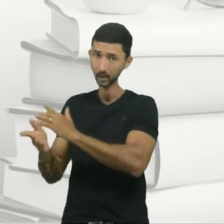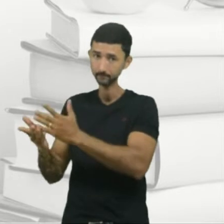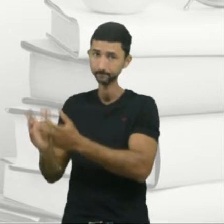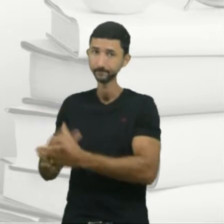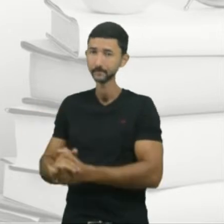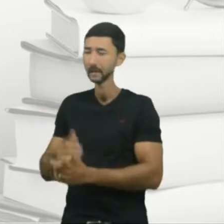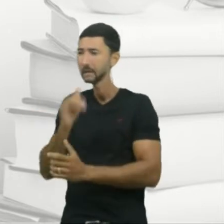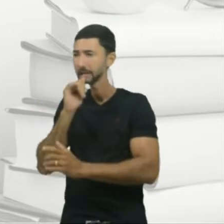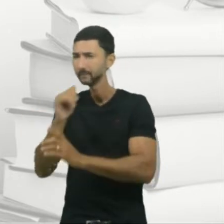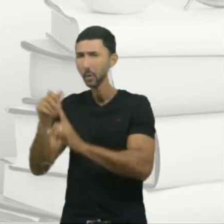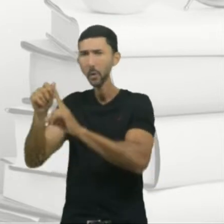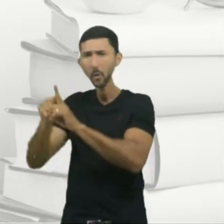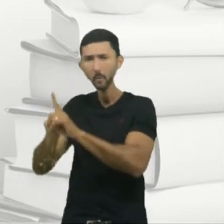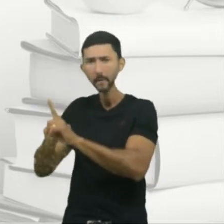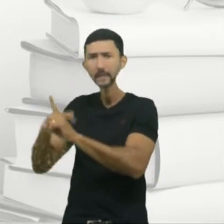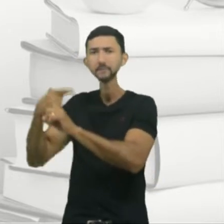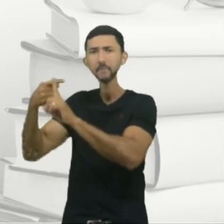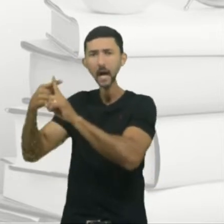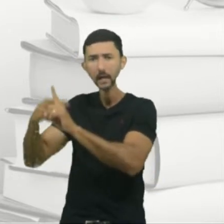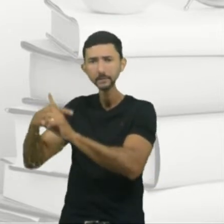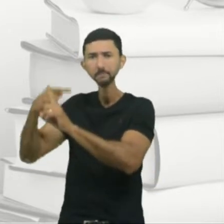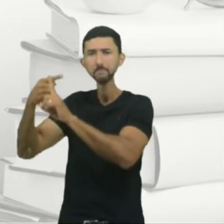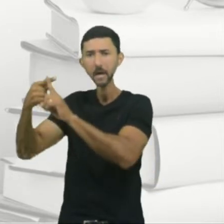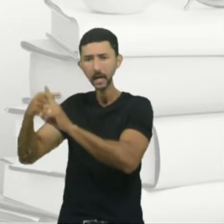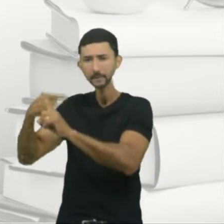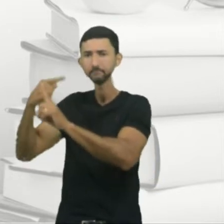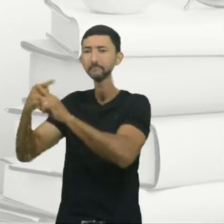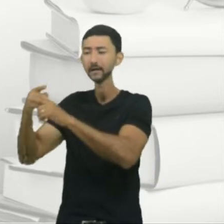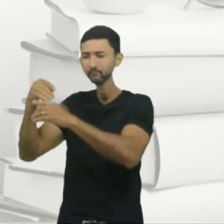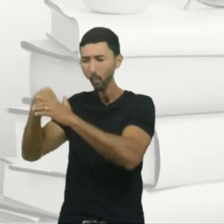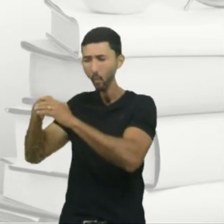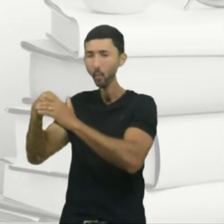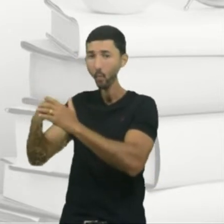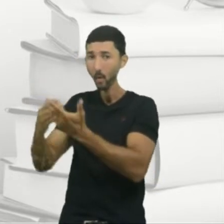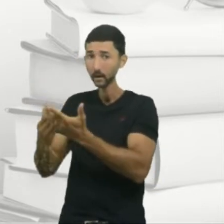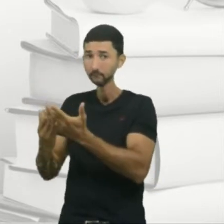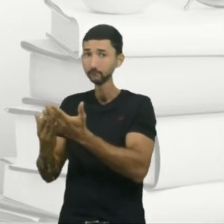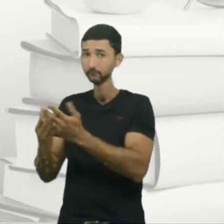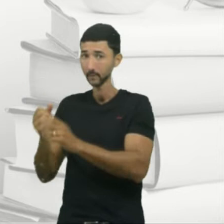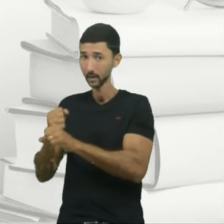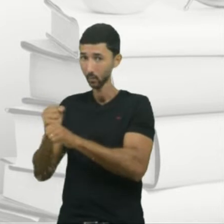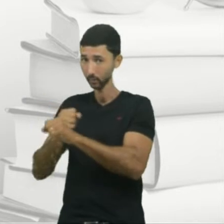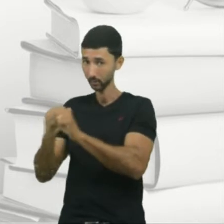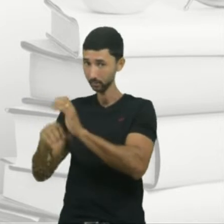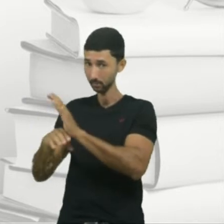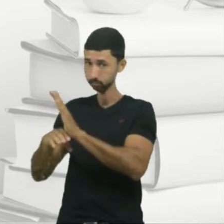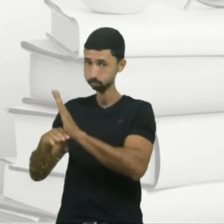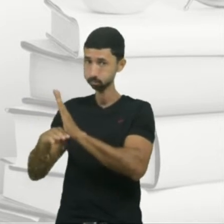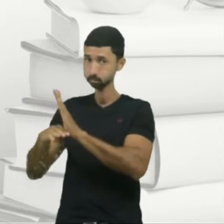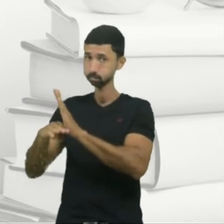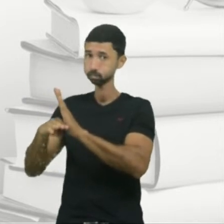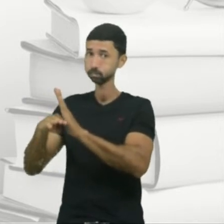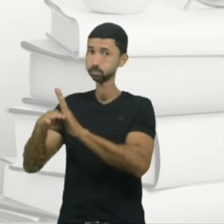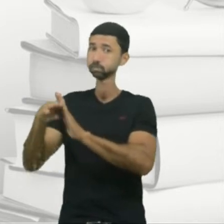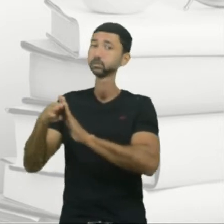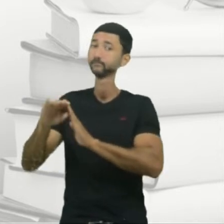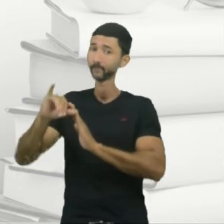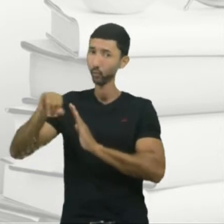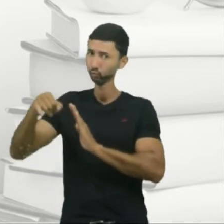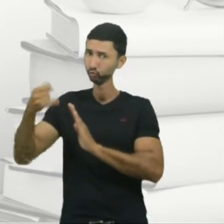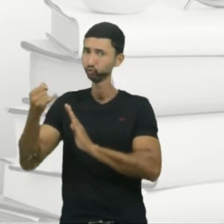Tá? Então isso não vai depender apenas de eu te dizer quanto vai ser o rendimento. Eu sei quanto é os juros